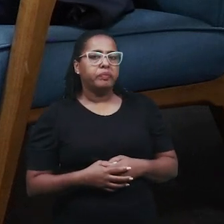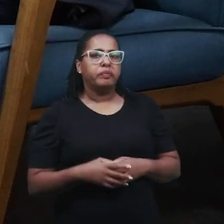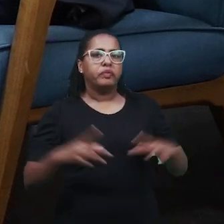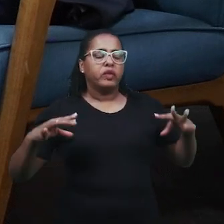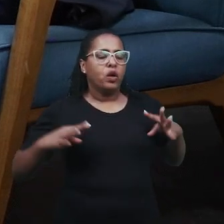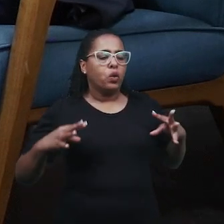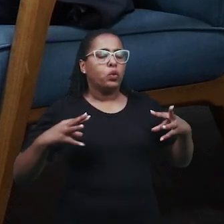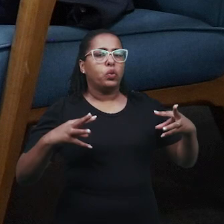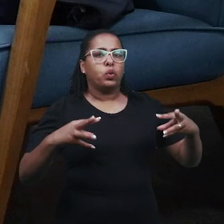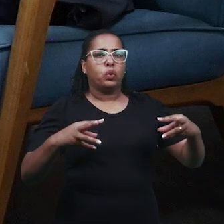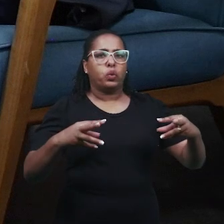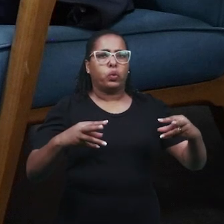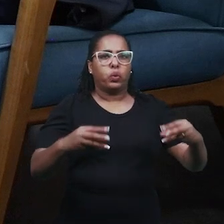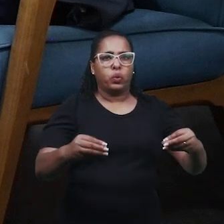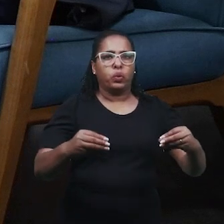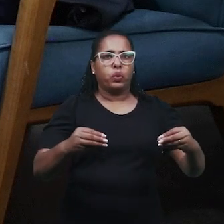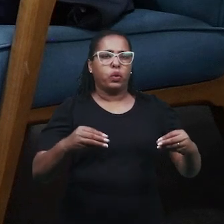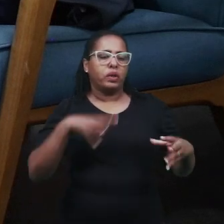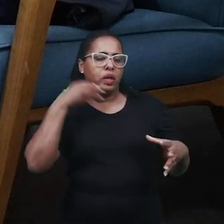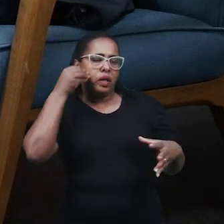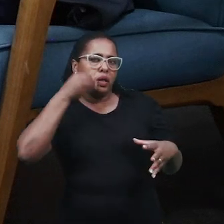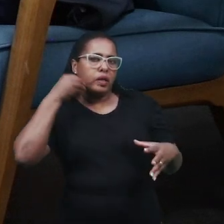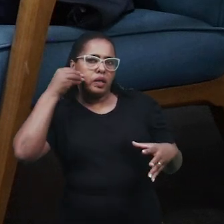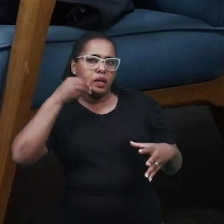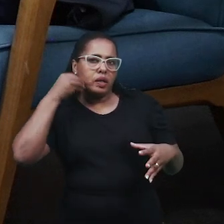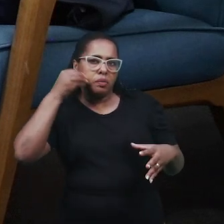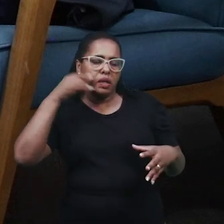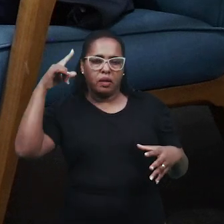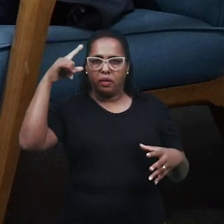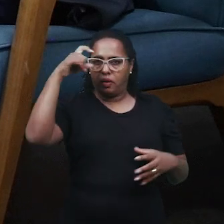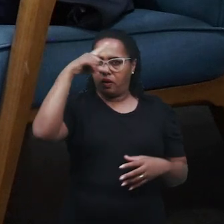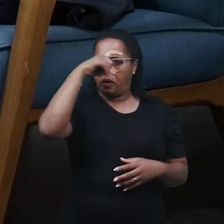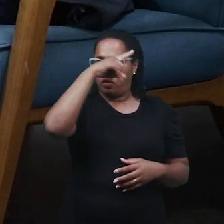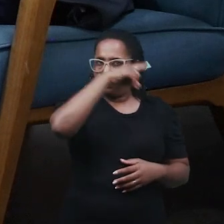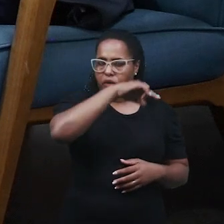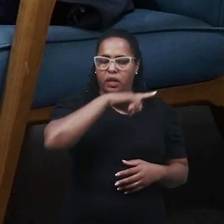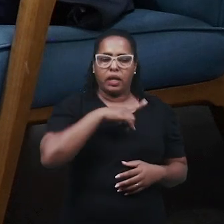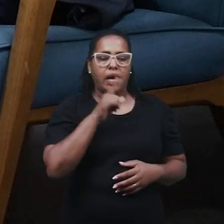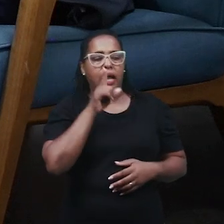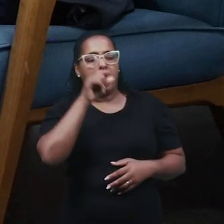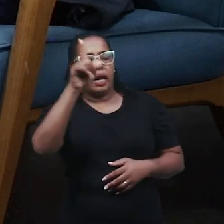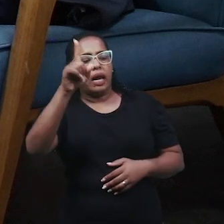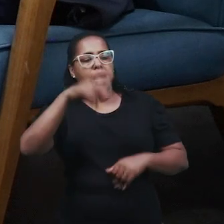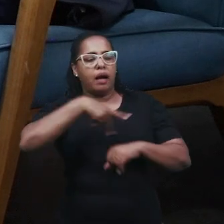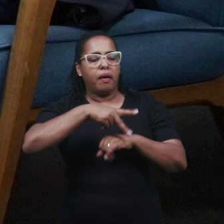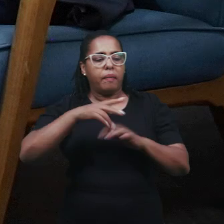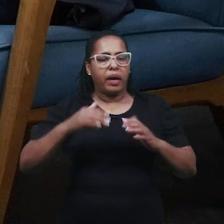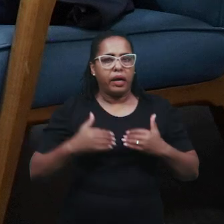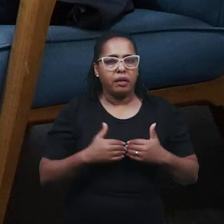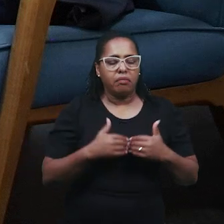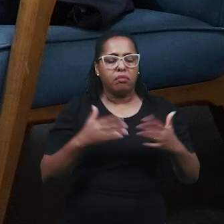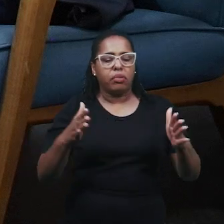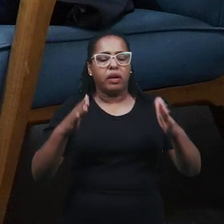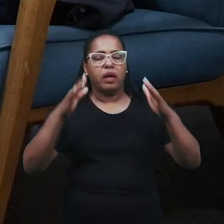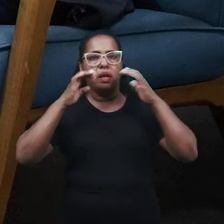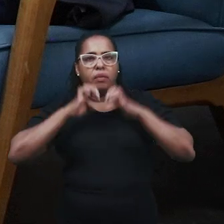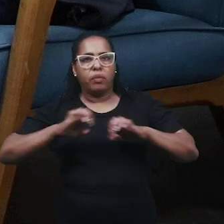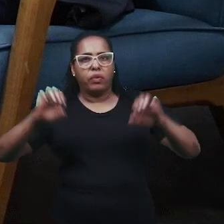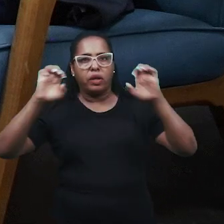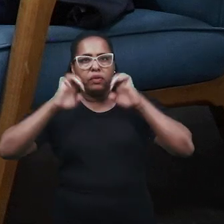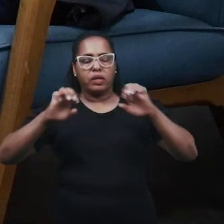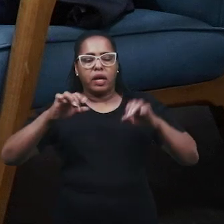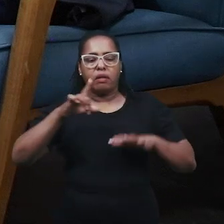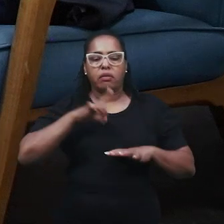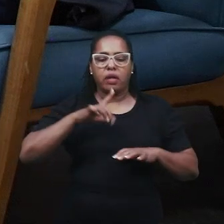a gama de experiências e de dificuldades. Lá tem países mais abertos para o Evangelho e